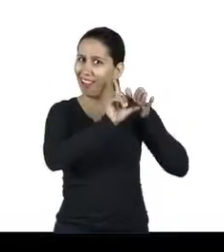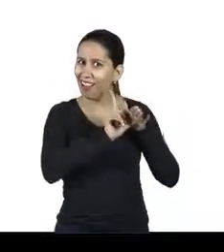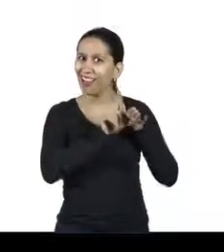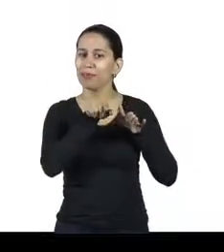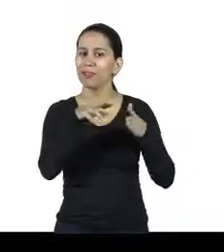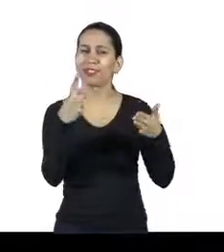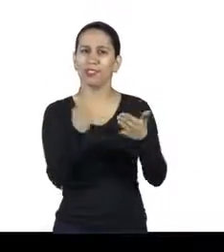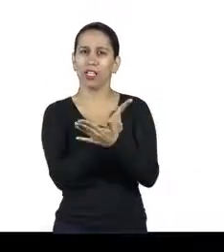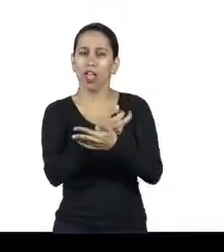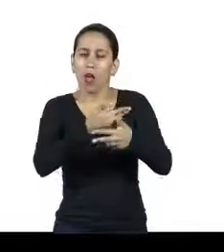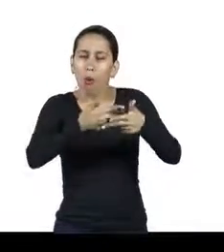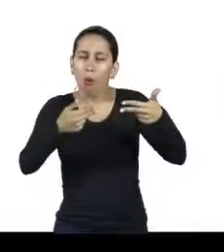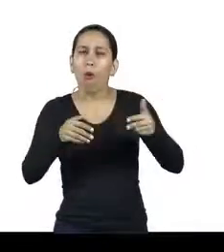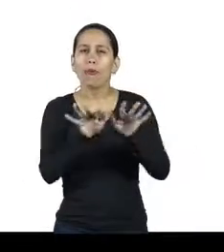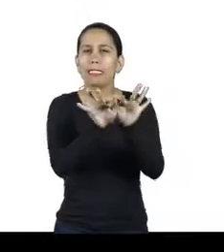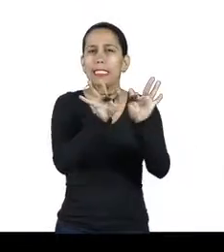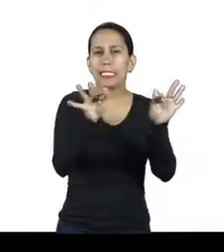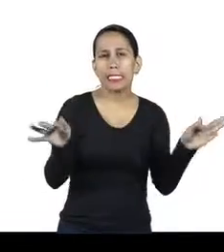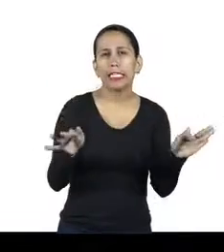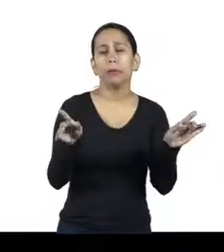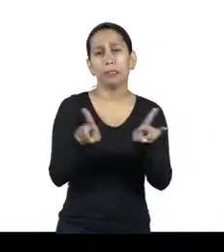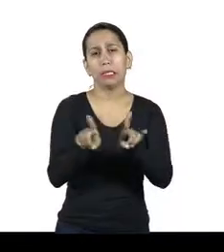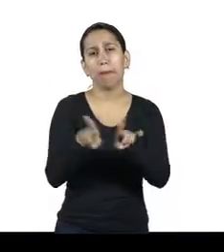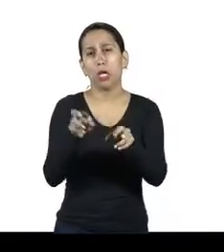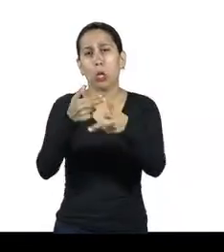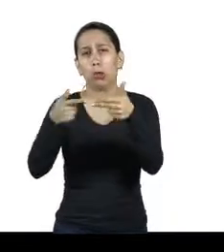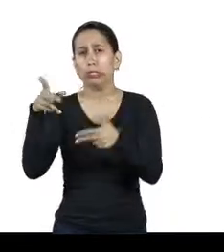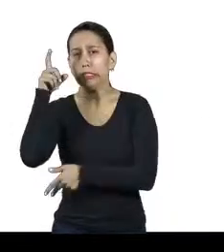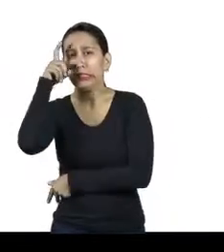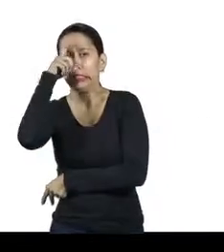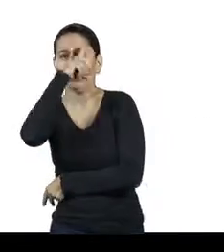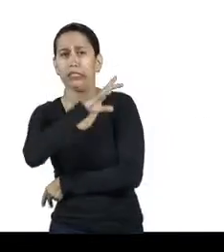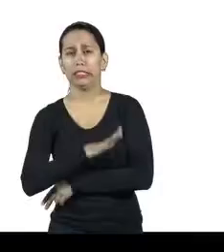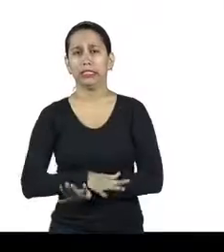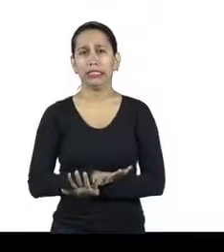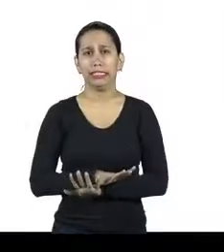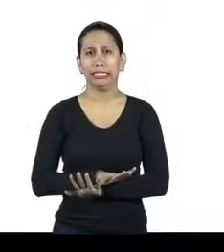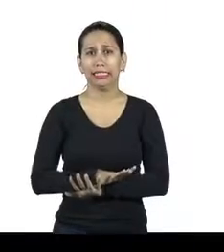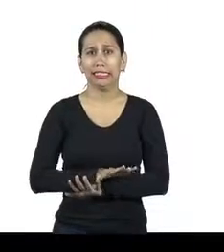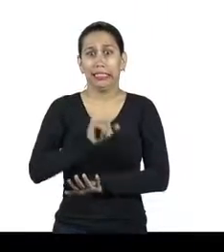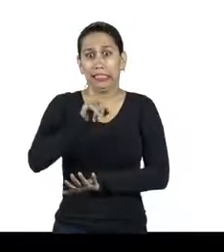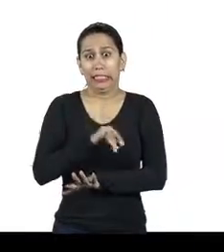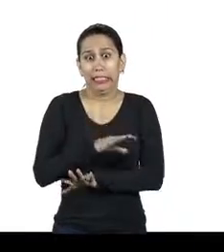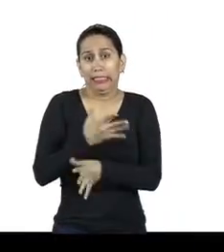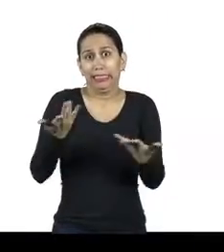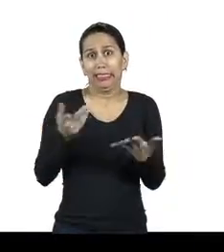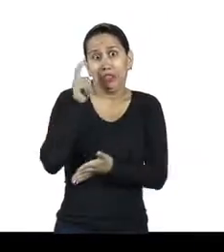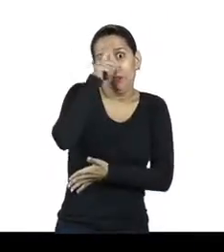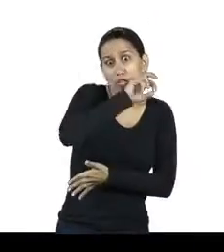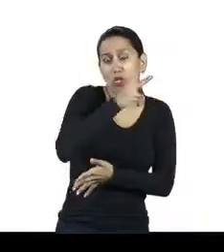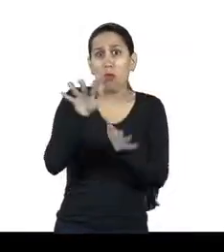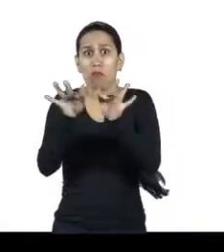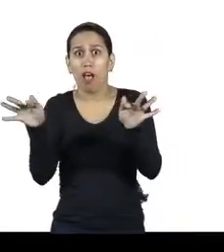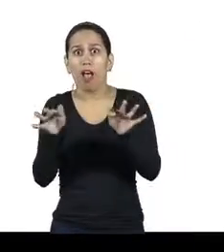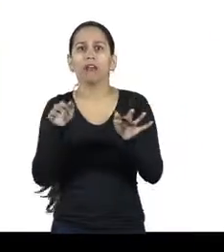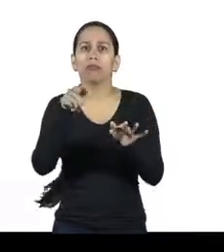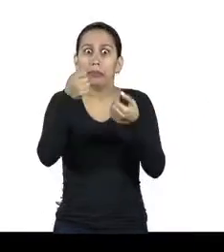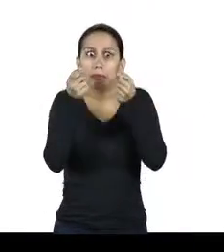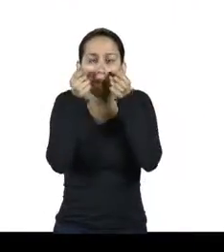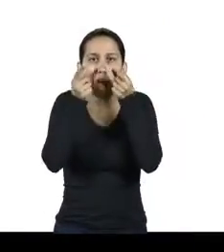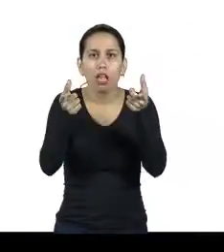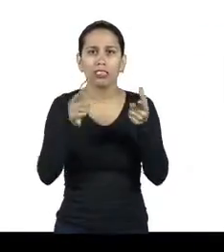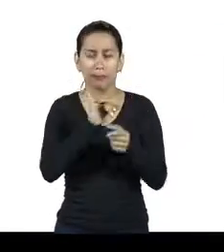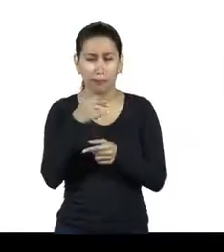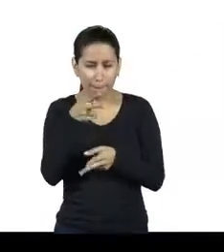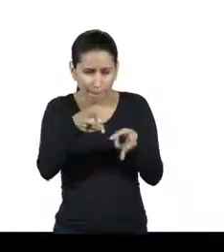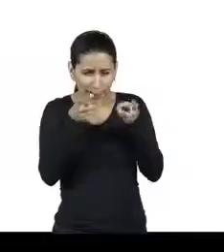mais simples e nas mais complexas. Independente da dimensão, você deve estar sempre atento. Se identificar um desvio que